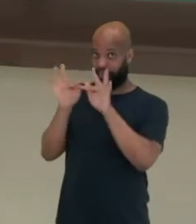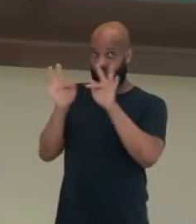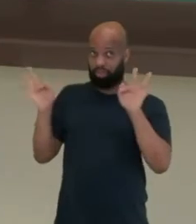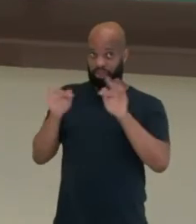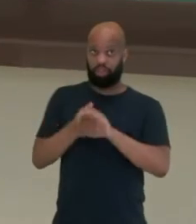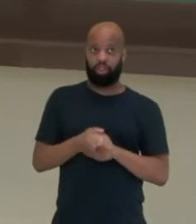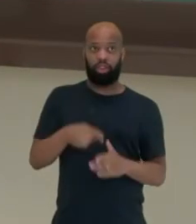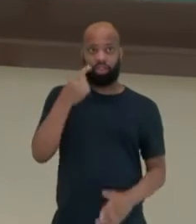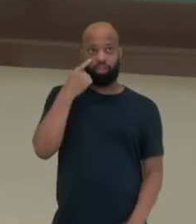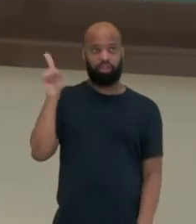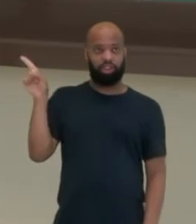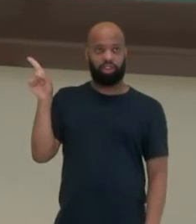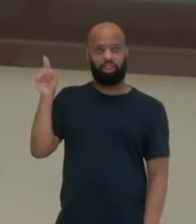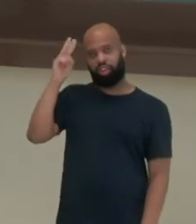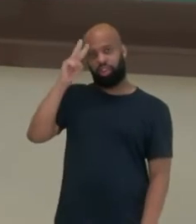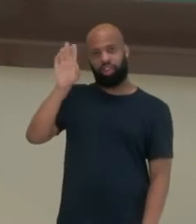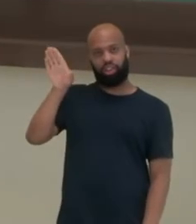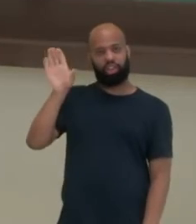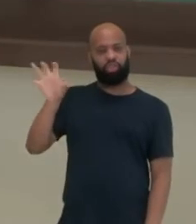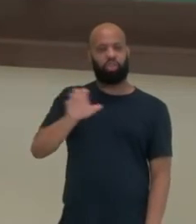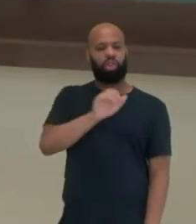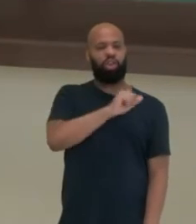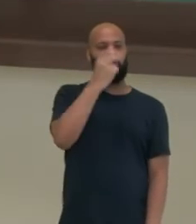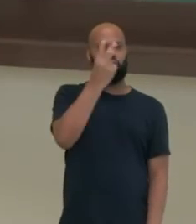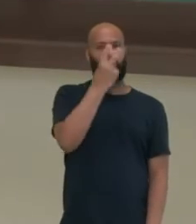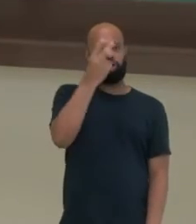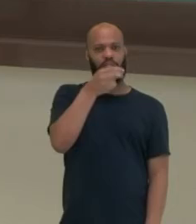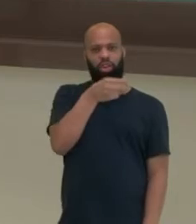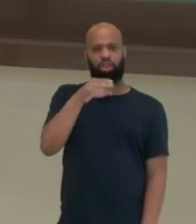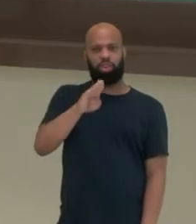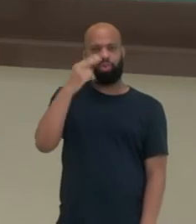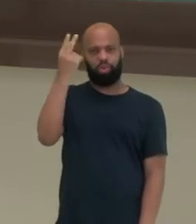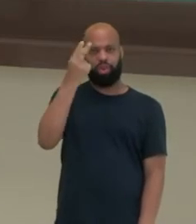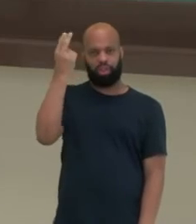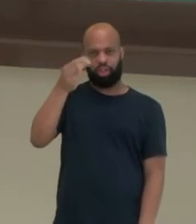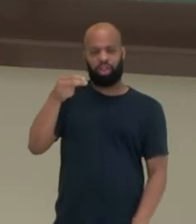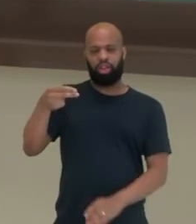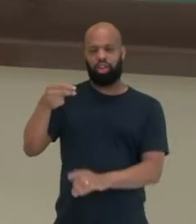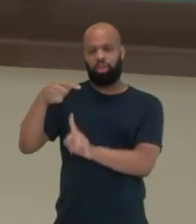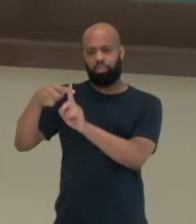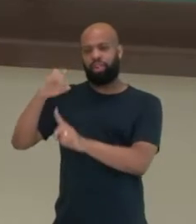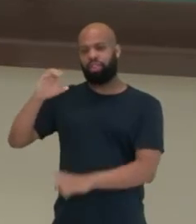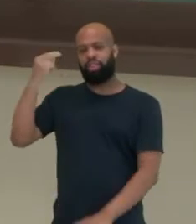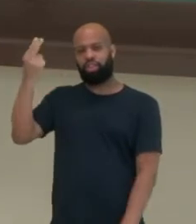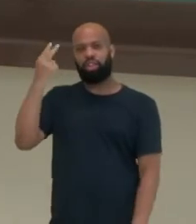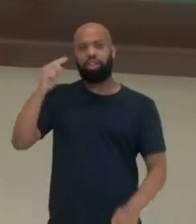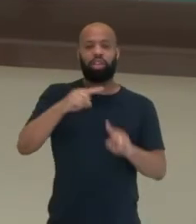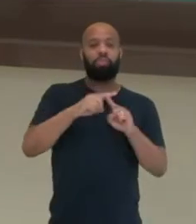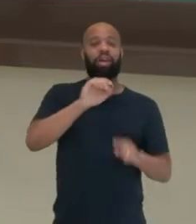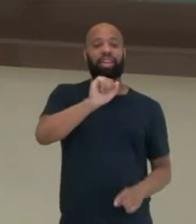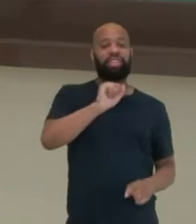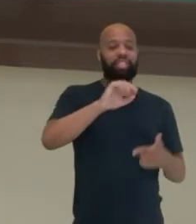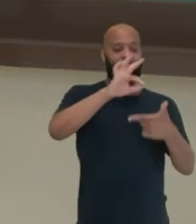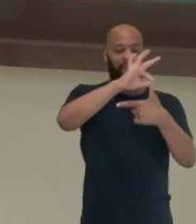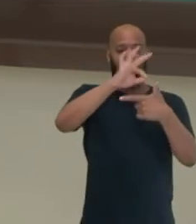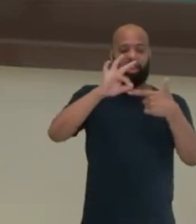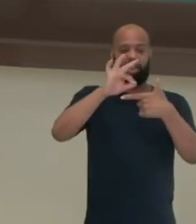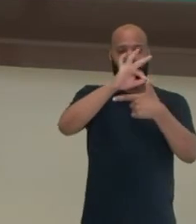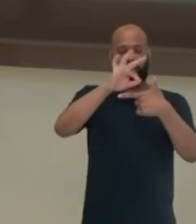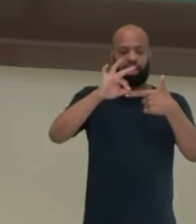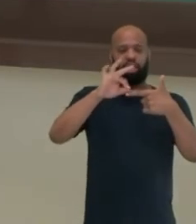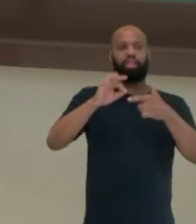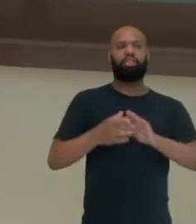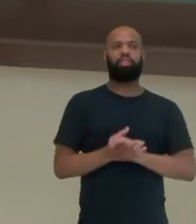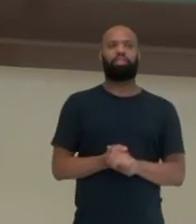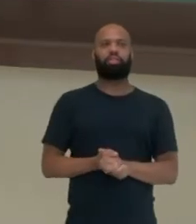né? Então, lembra disso aqui, ó. A ao quadrado é igual a B ao quadrado mais C ao quadrado. Só tem que lembrar que o tal do A é a hipotenusa,